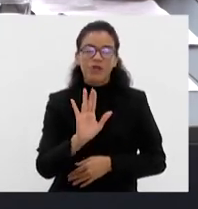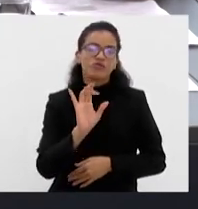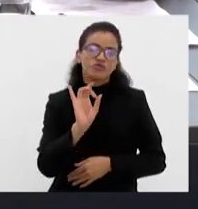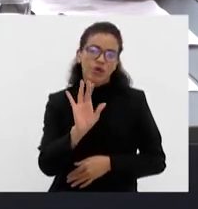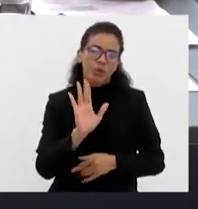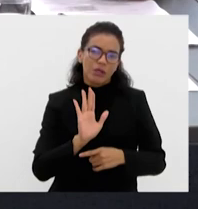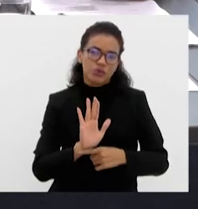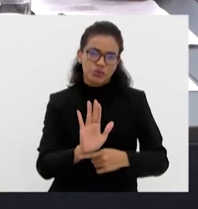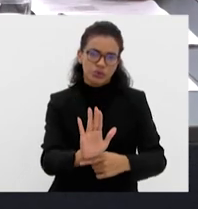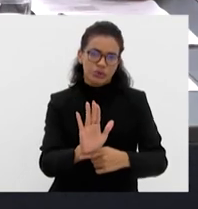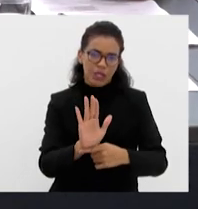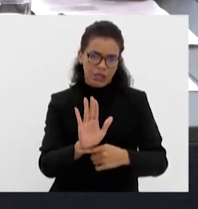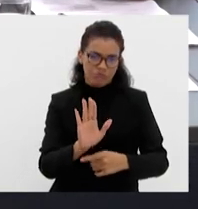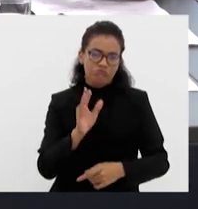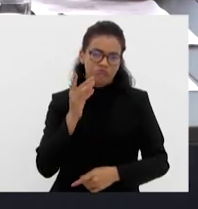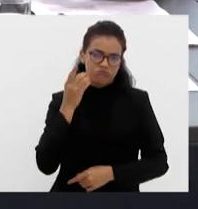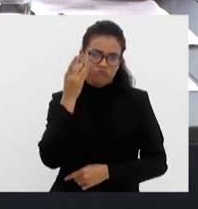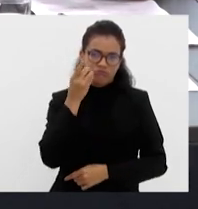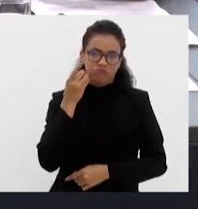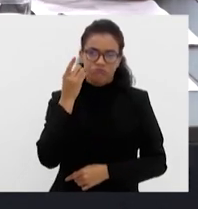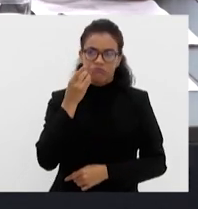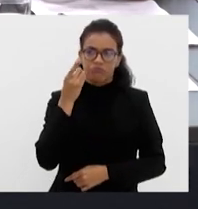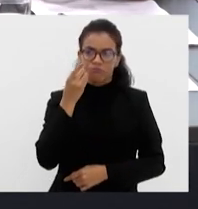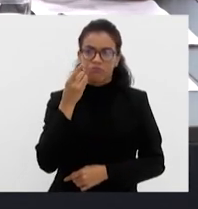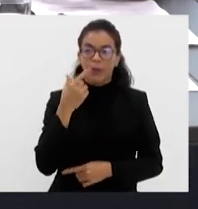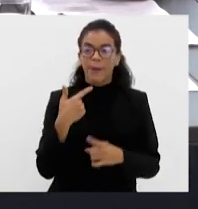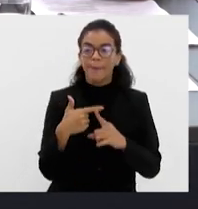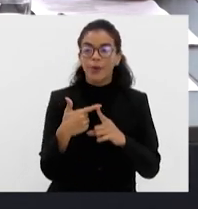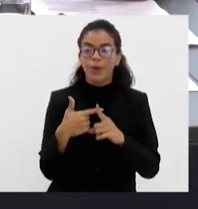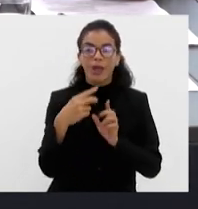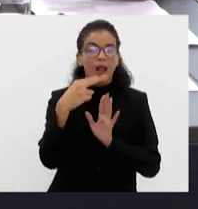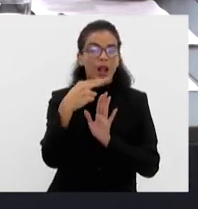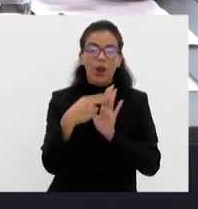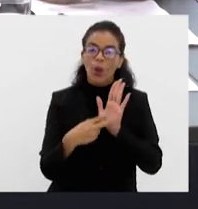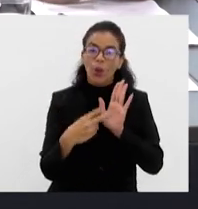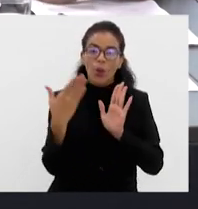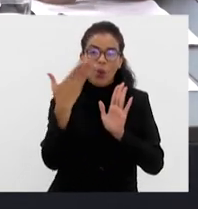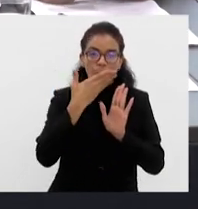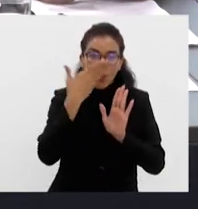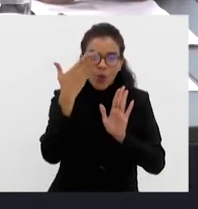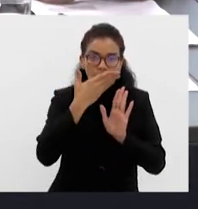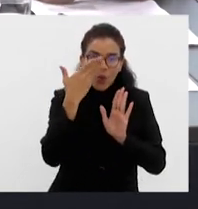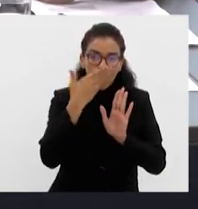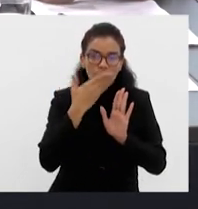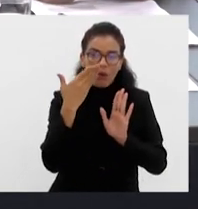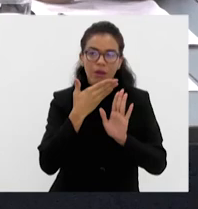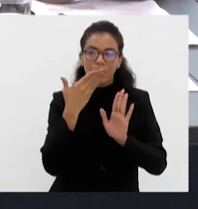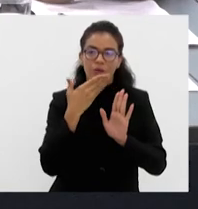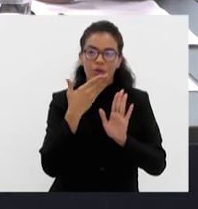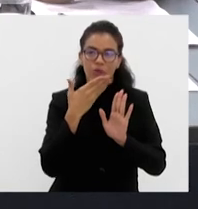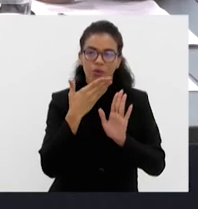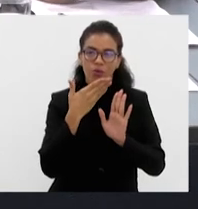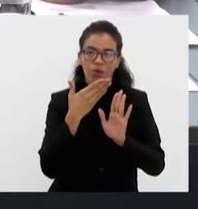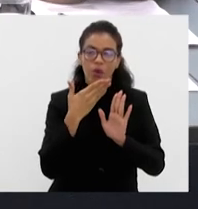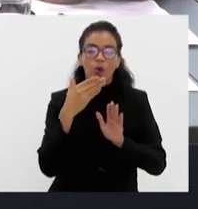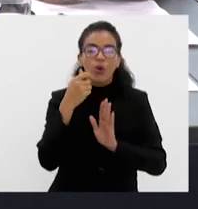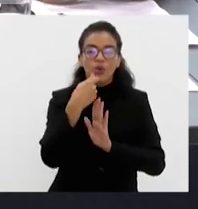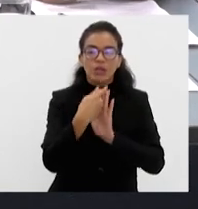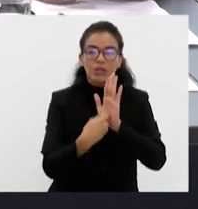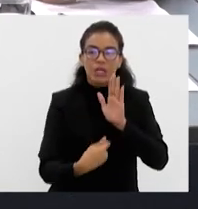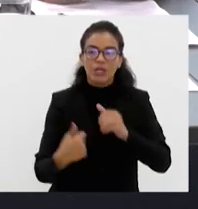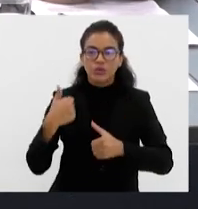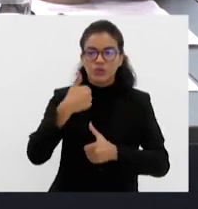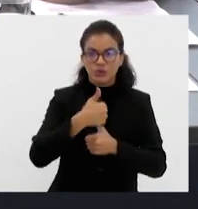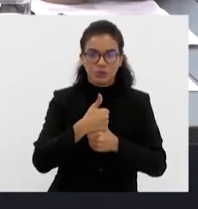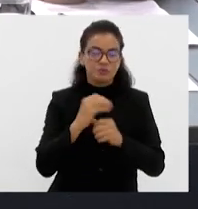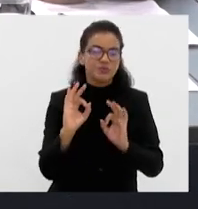ajudar aqui a deputada, é que ela não leu, possivelmente, o substitutivo. Ah, não